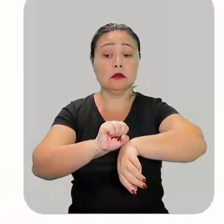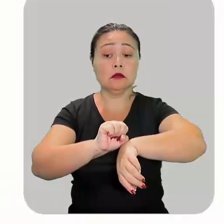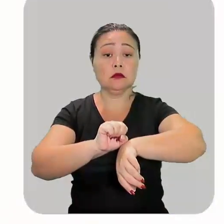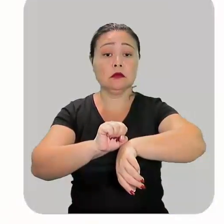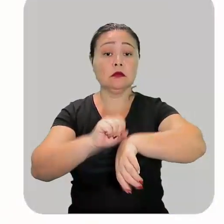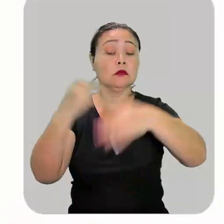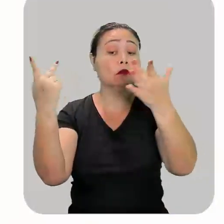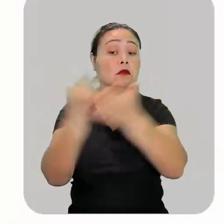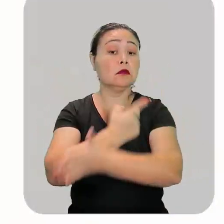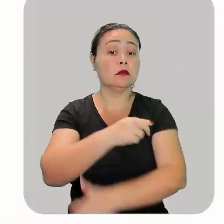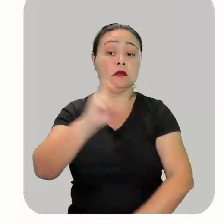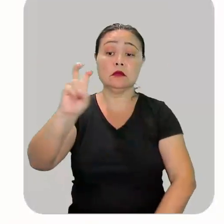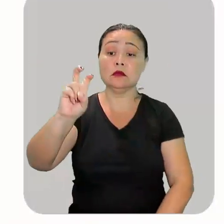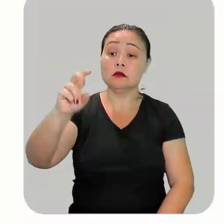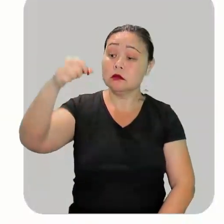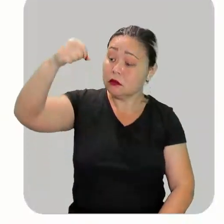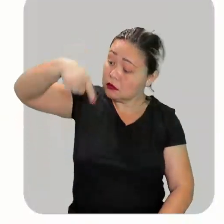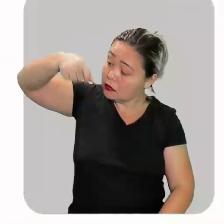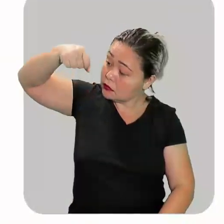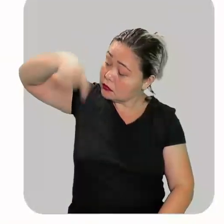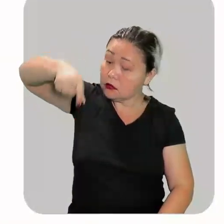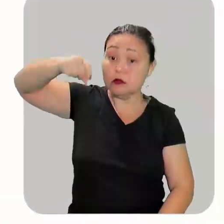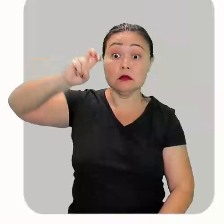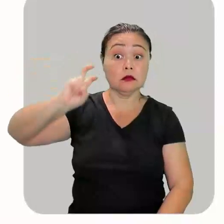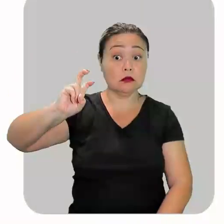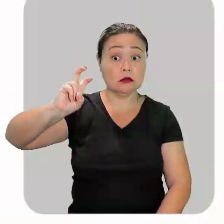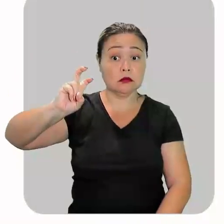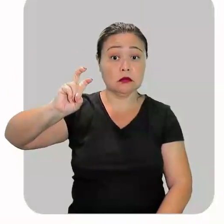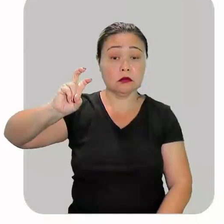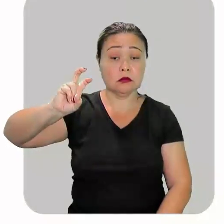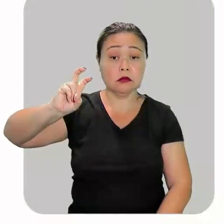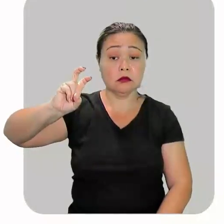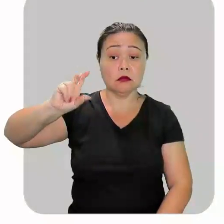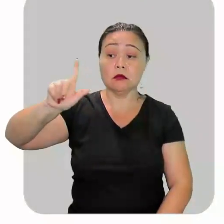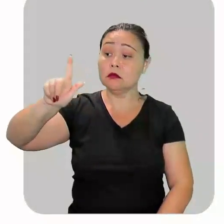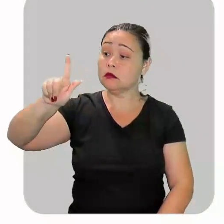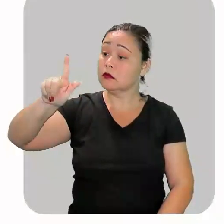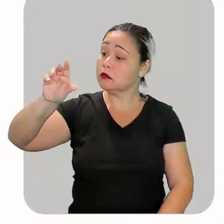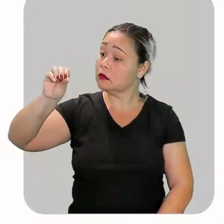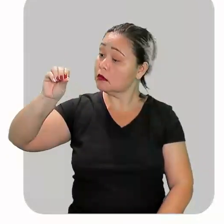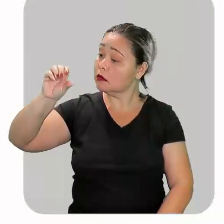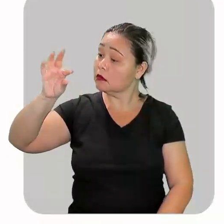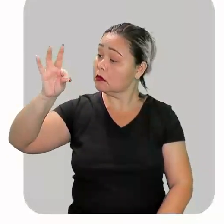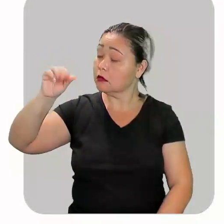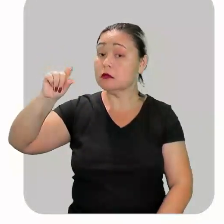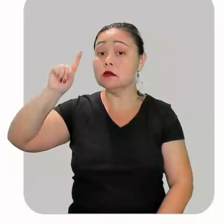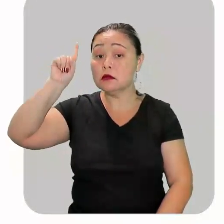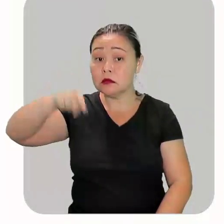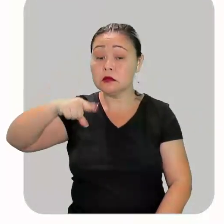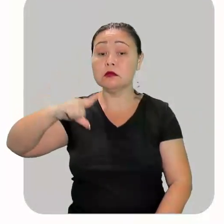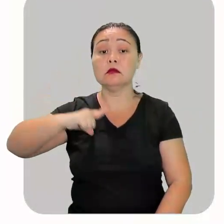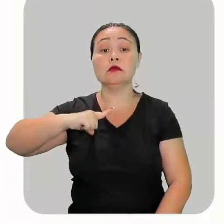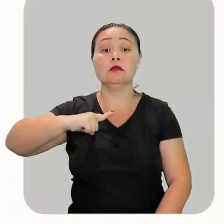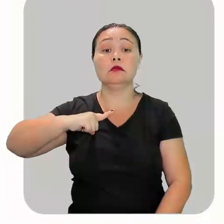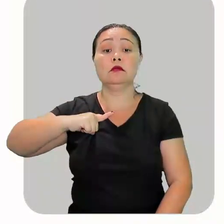segundo, o que acontece? 5 gotas. Né? E a gente já sabe que cada gota